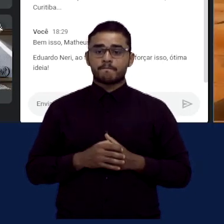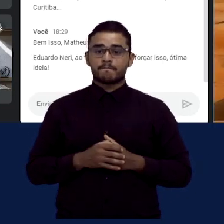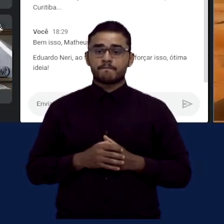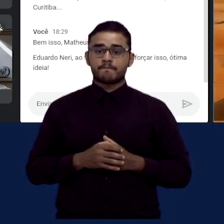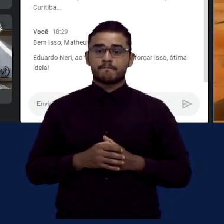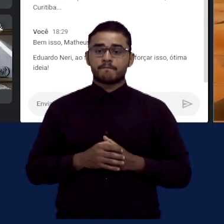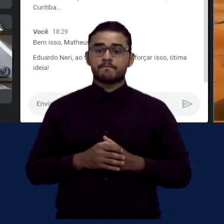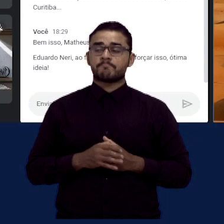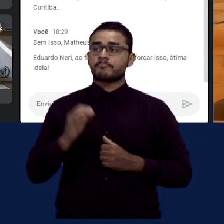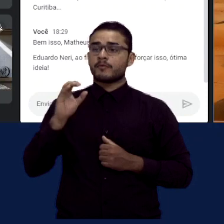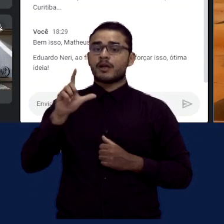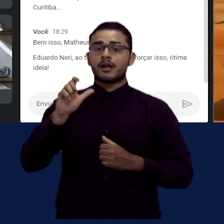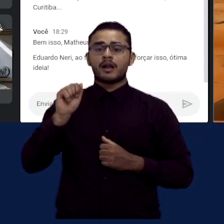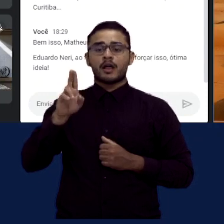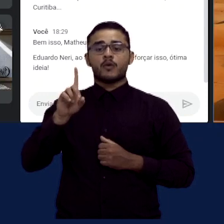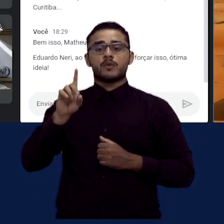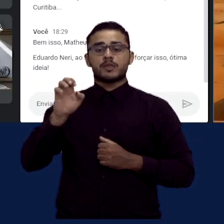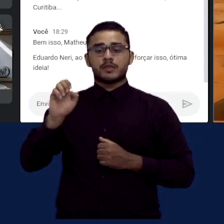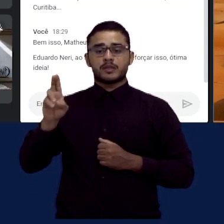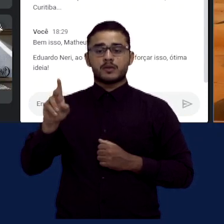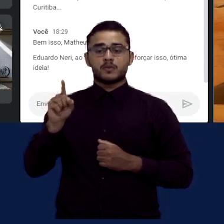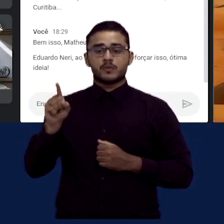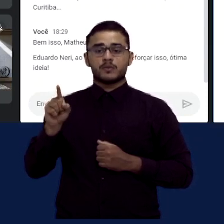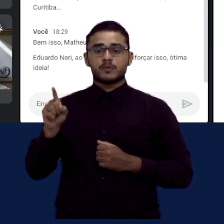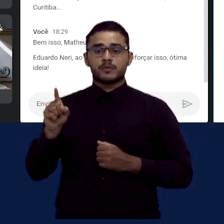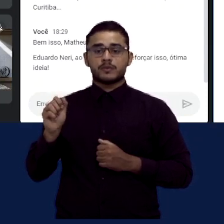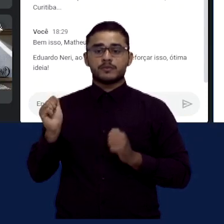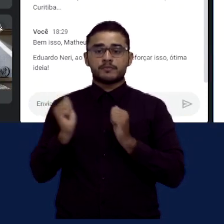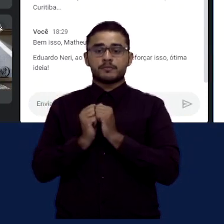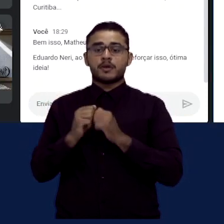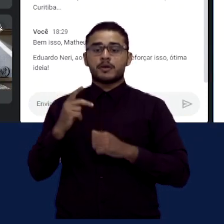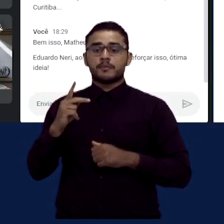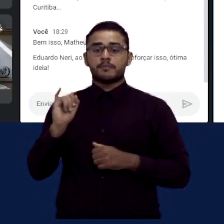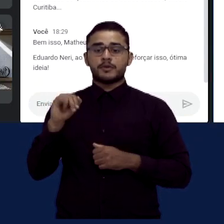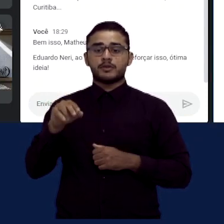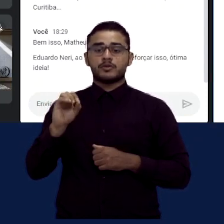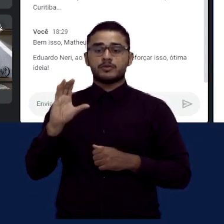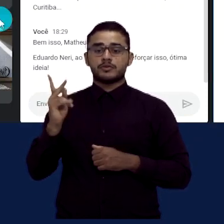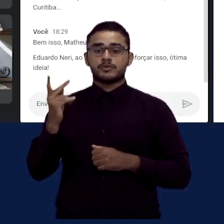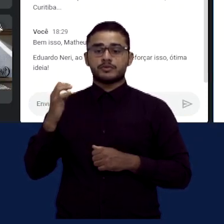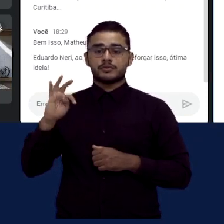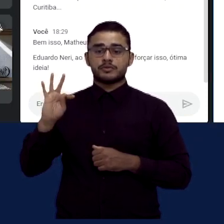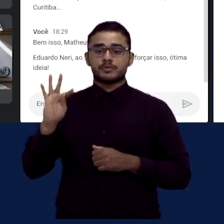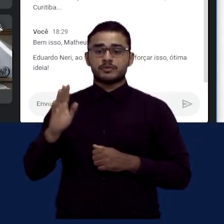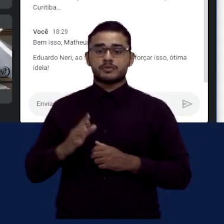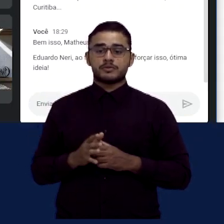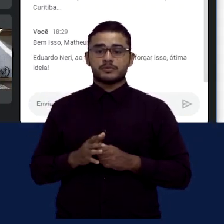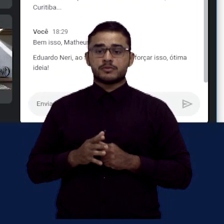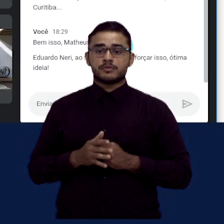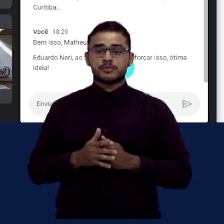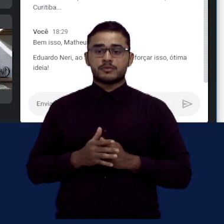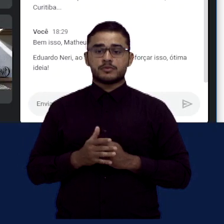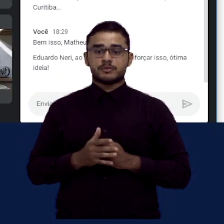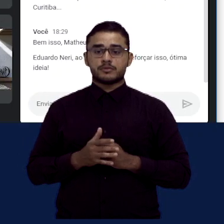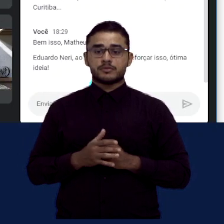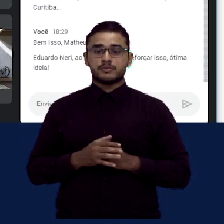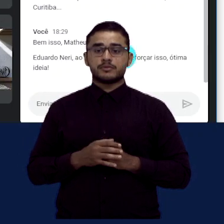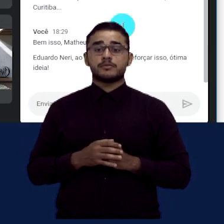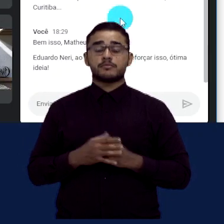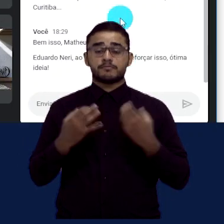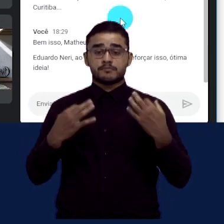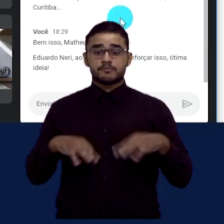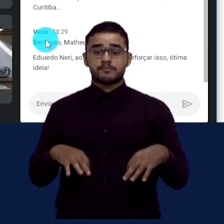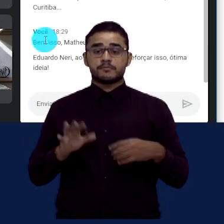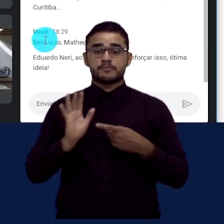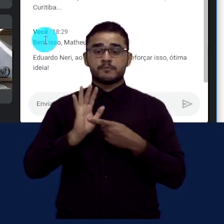Claudel. Tem até um filme dela com a Juliette Binoche, em que Camille. Nessa escultura